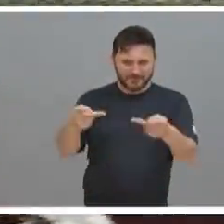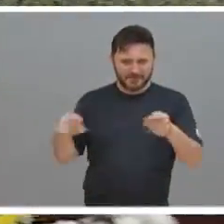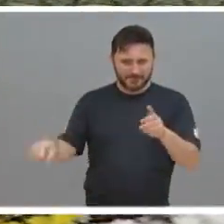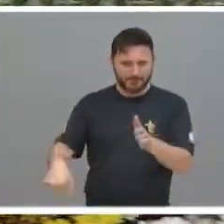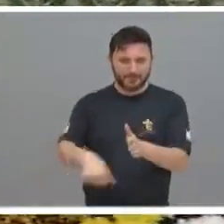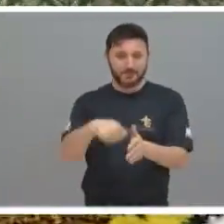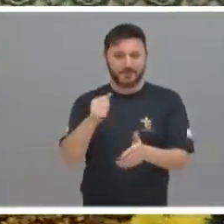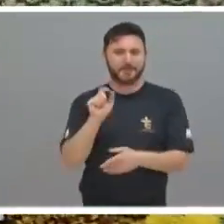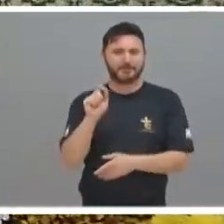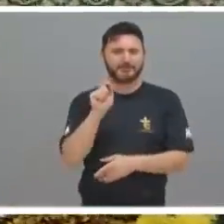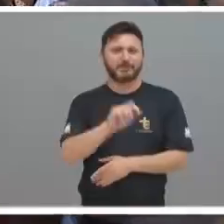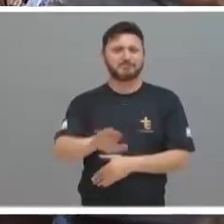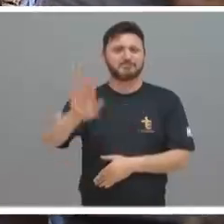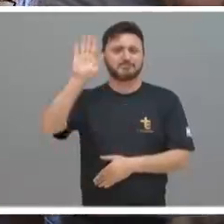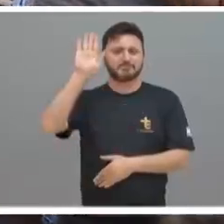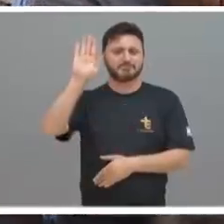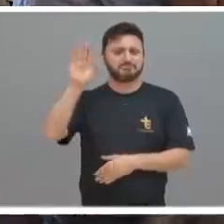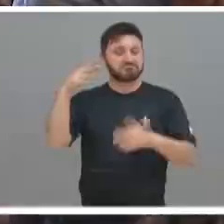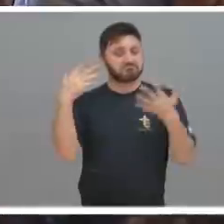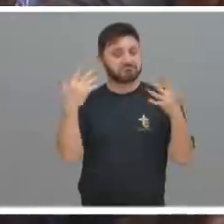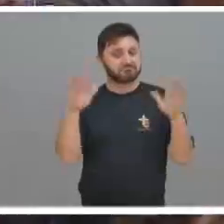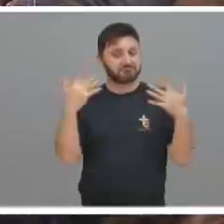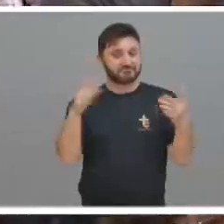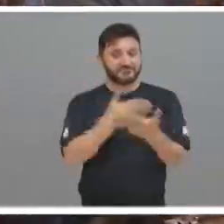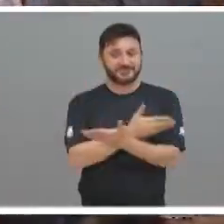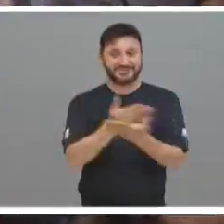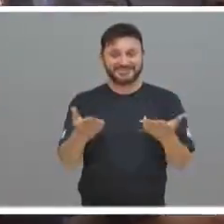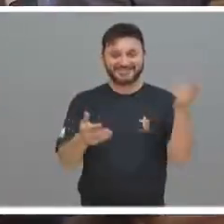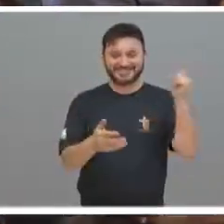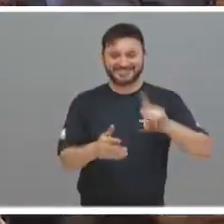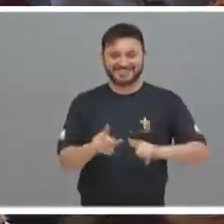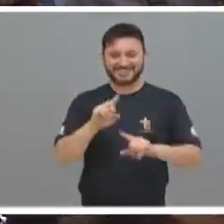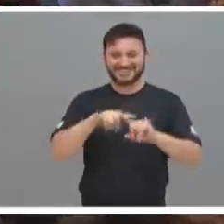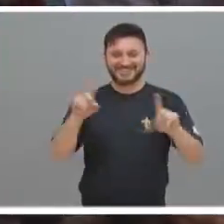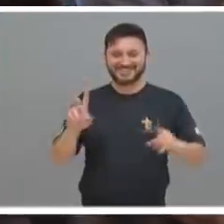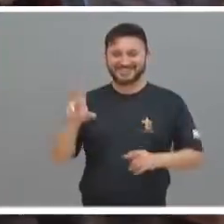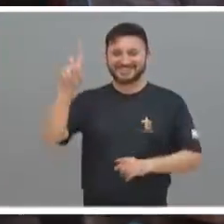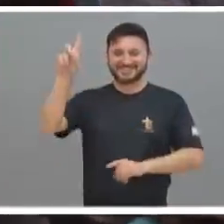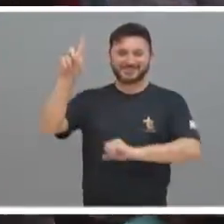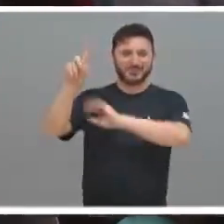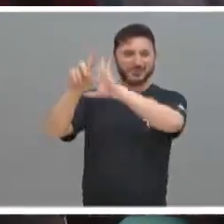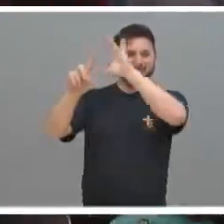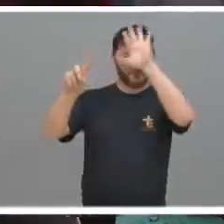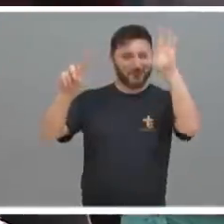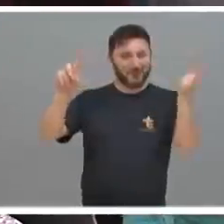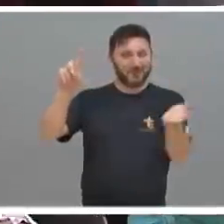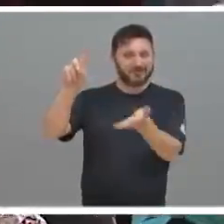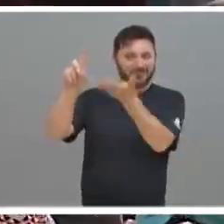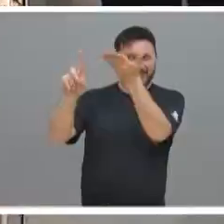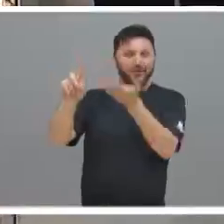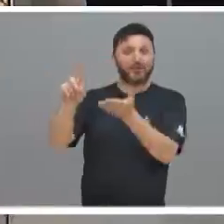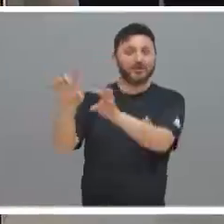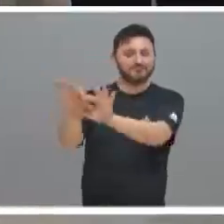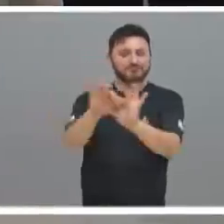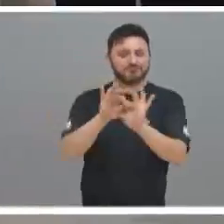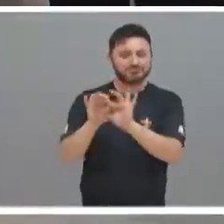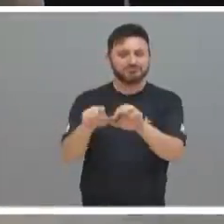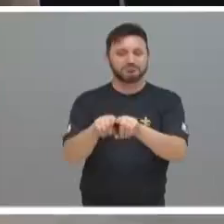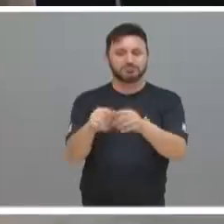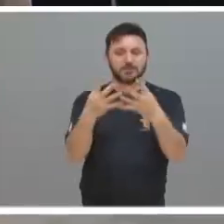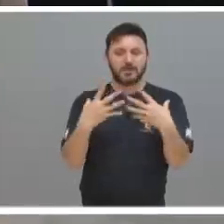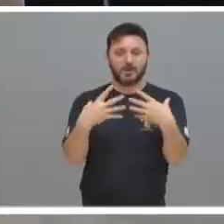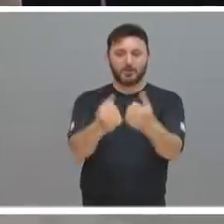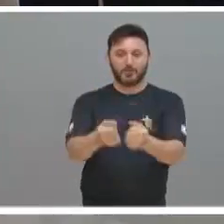vez, tem gente de fora, uma salva de palmas, mas a glória é ao Senhor que nos reúne, que nos